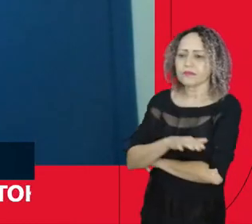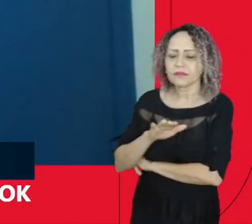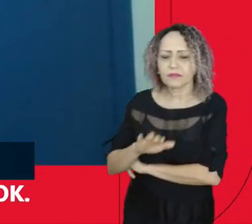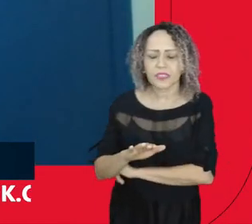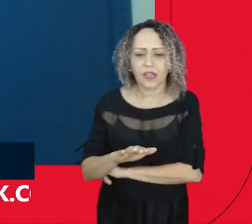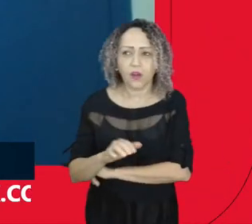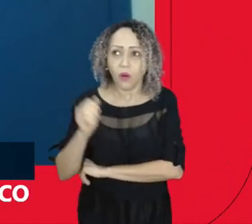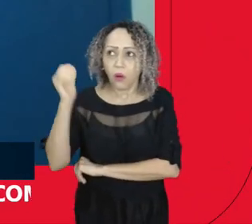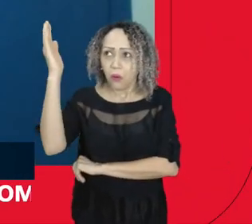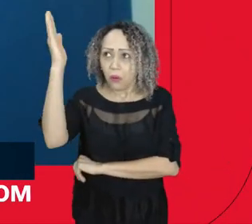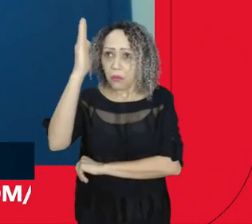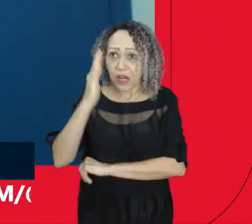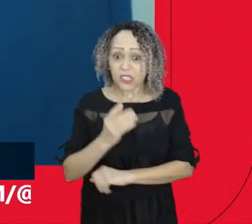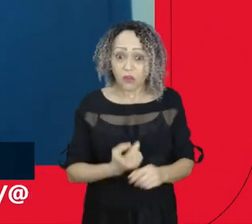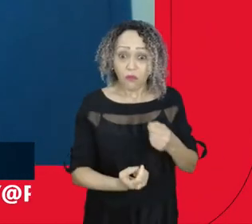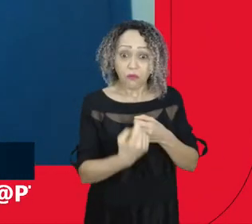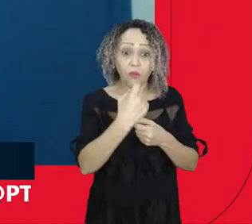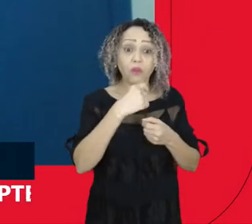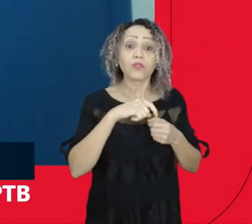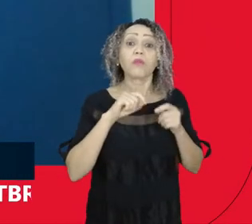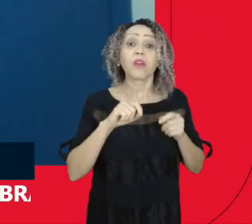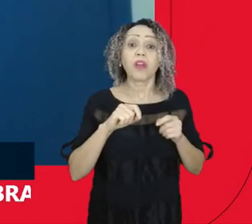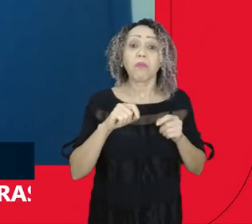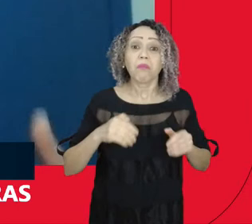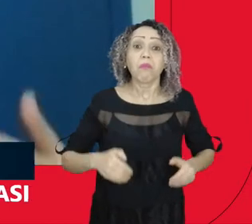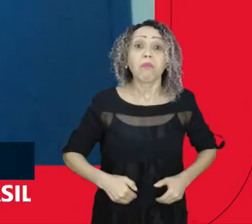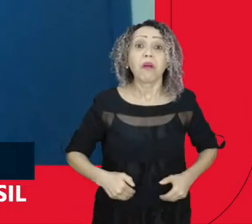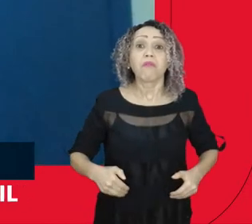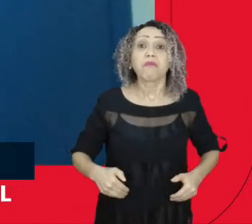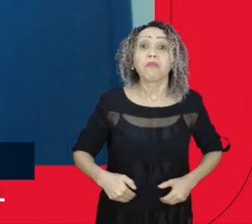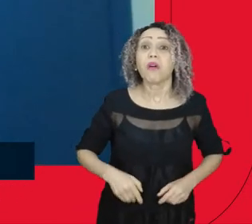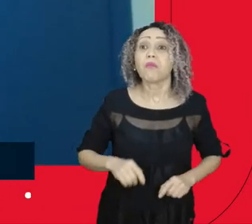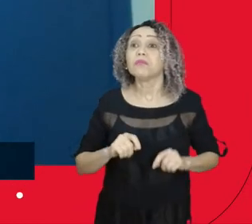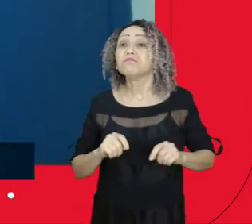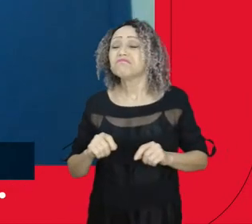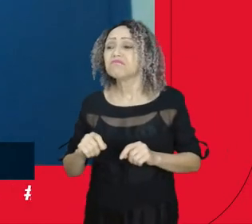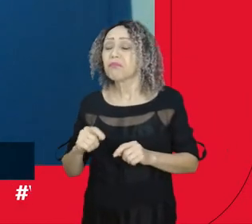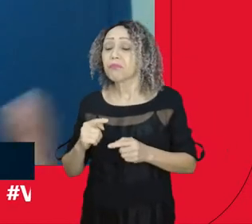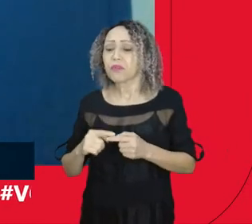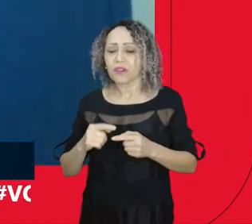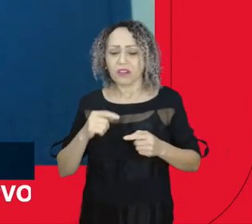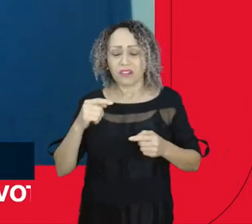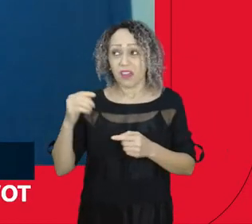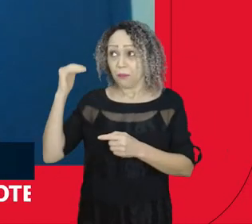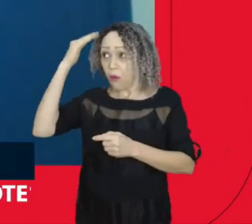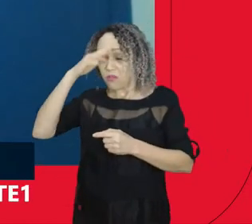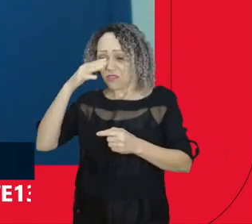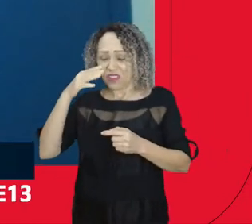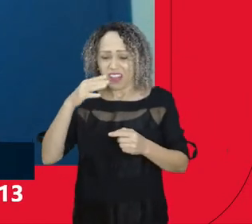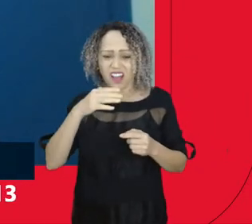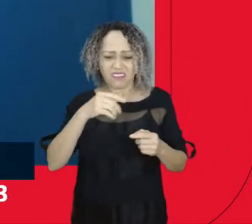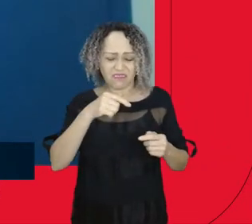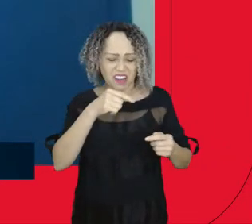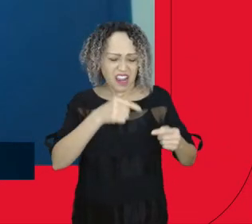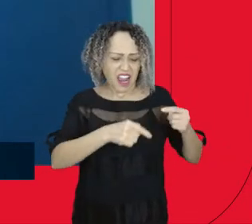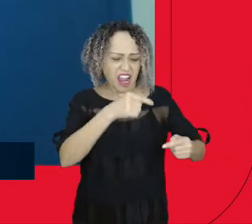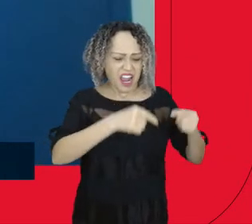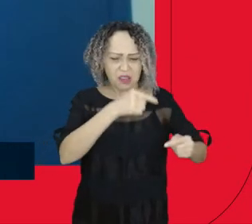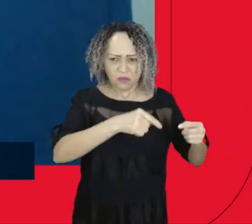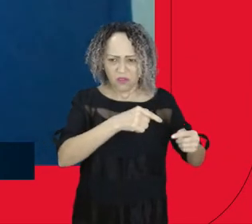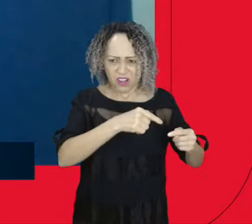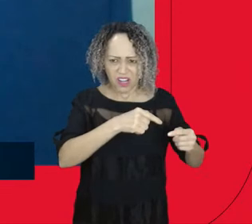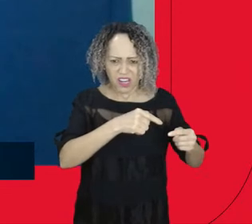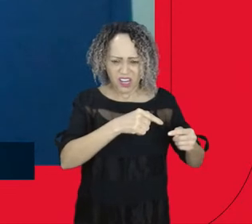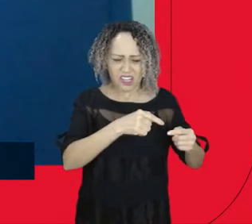Né? Destruídas e estão com o valor congelado ao longo de todo esse período. Então, não adianta chegar na véspera da eleição e começar a fazer promessa,